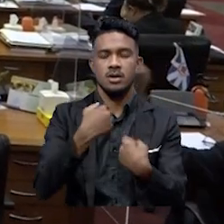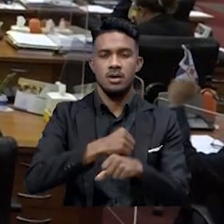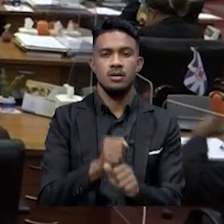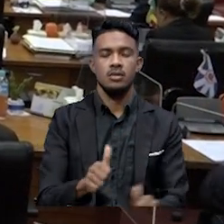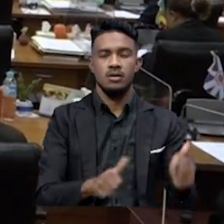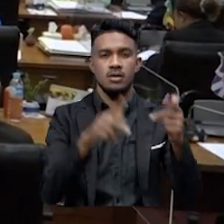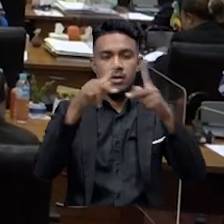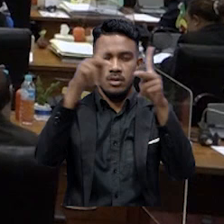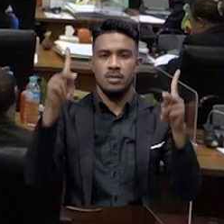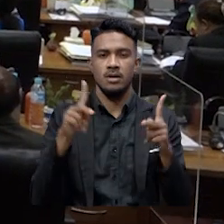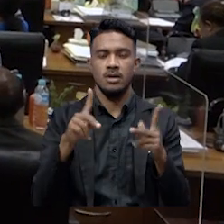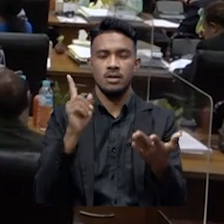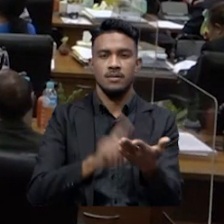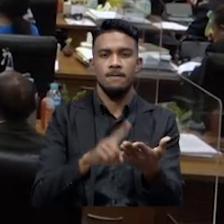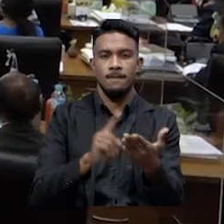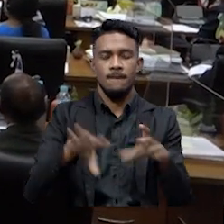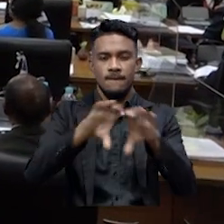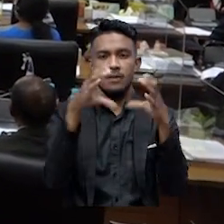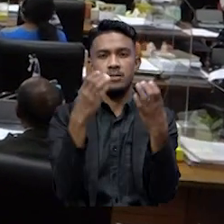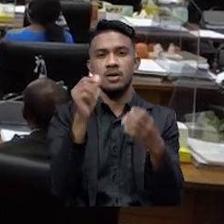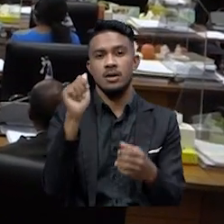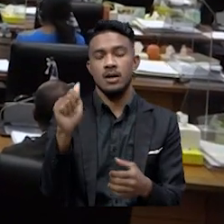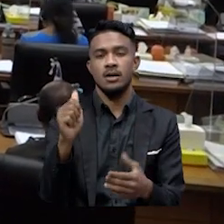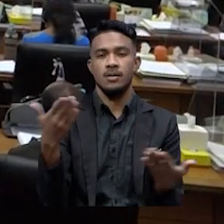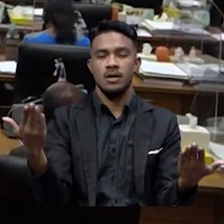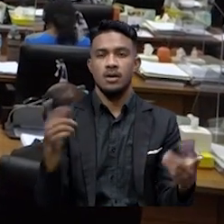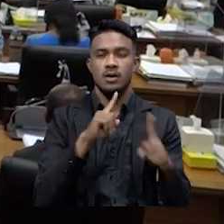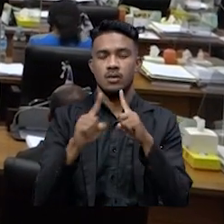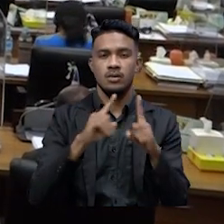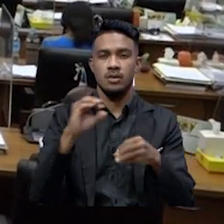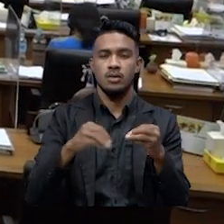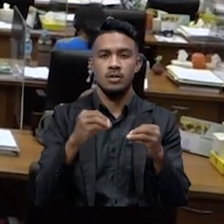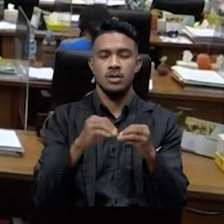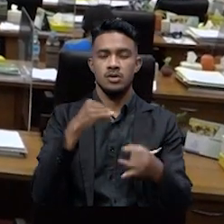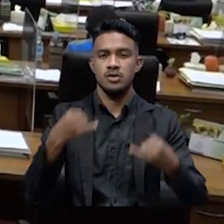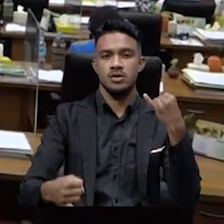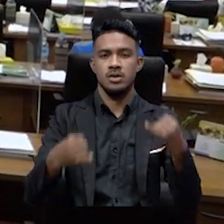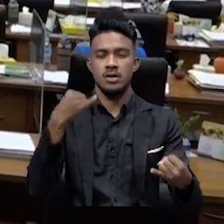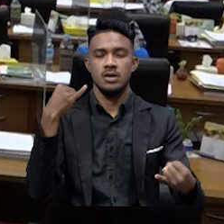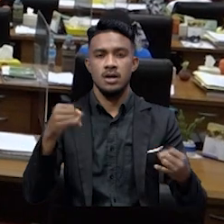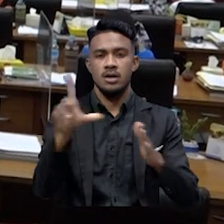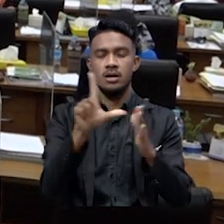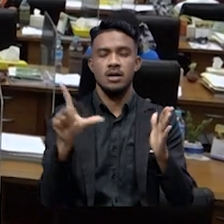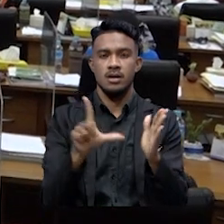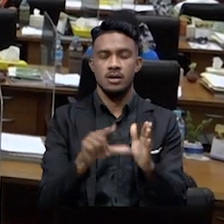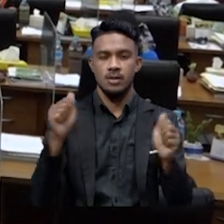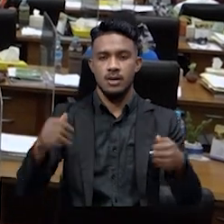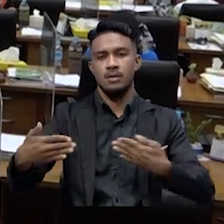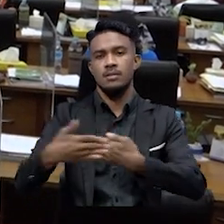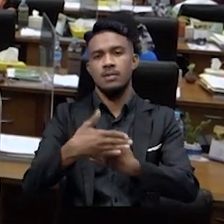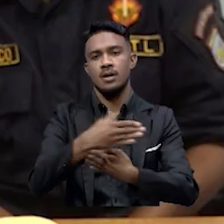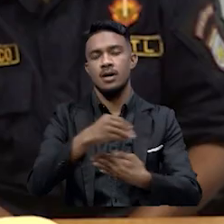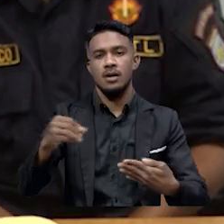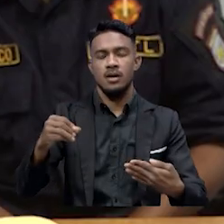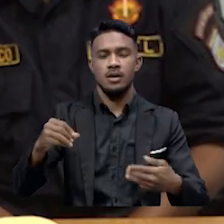a foi discutir a nível Comissão A, neve trata assuntos constitucionais na Justiça. Conteúdo se lei ne ato separa competência entre